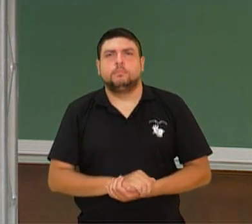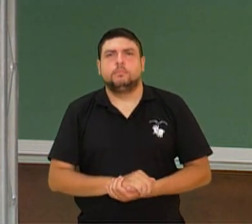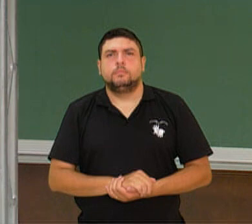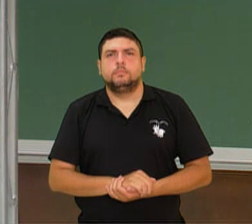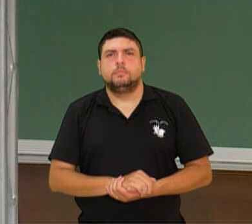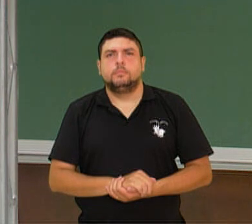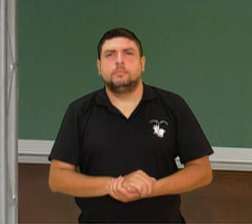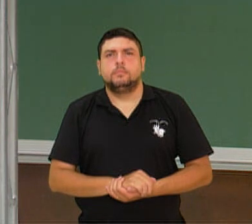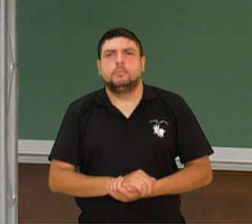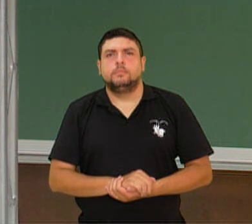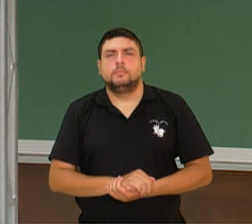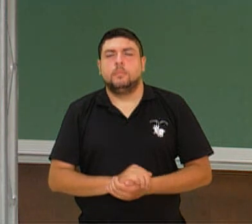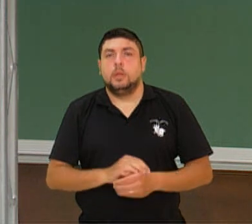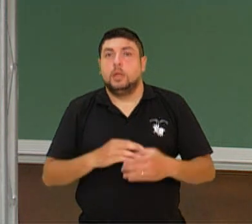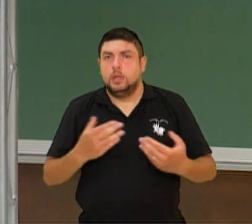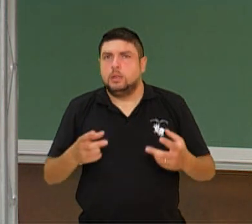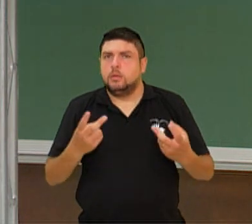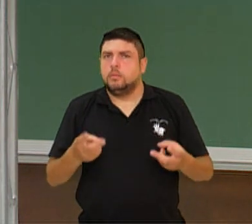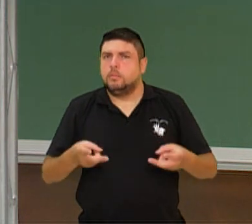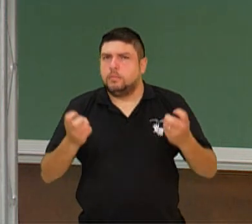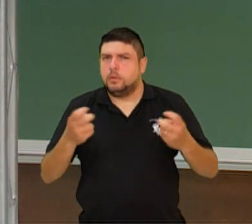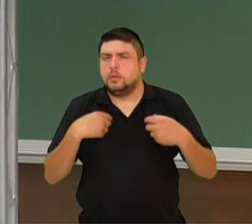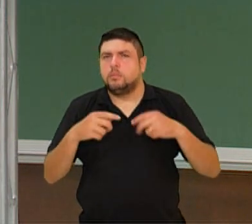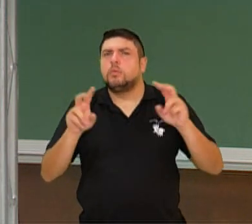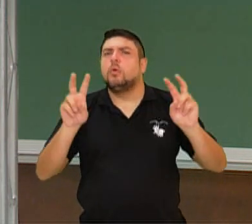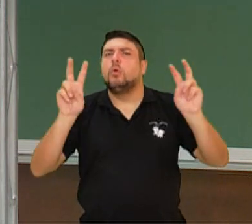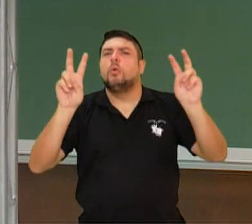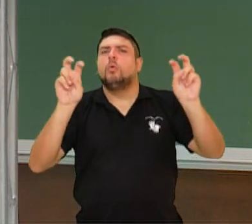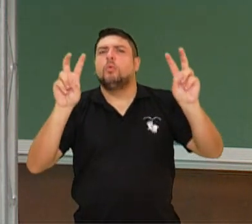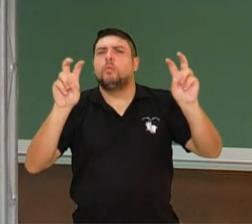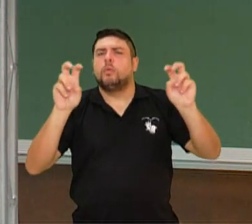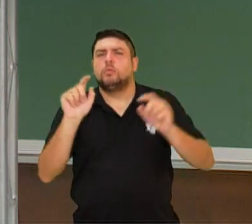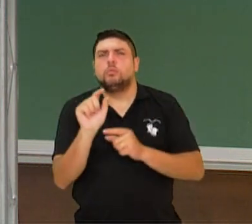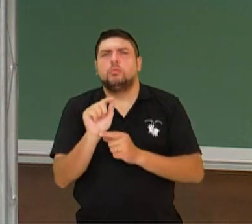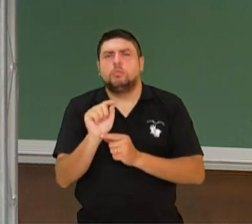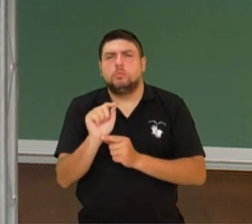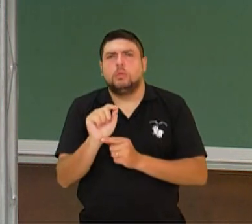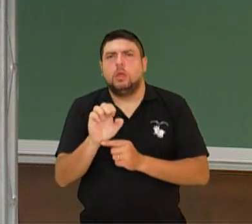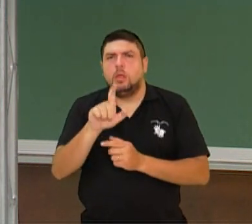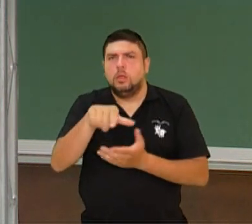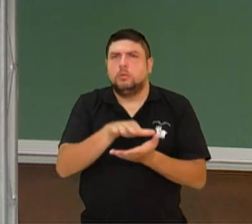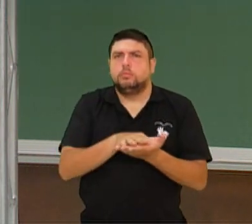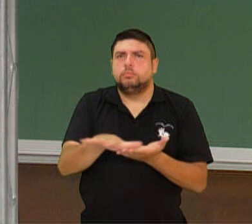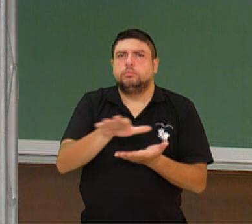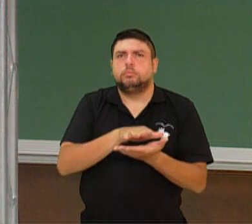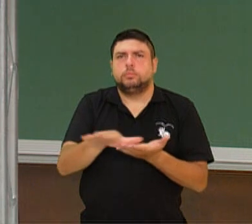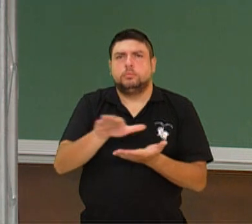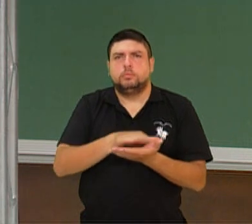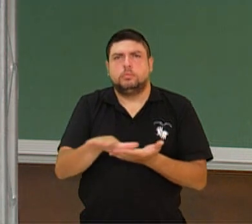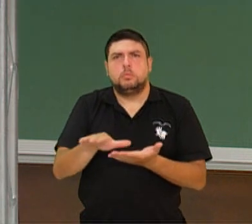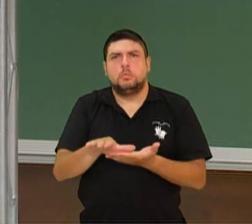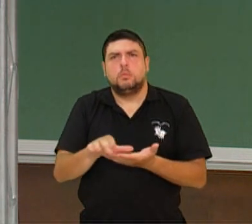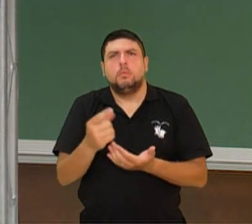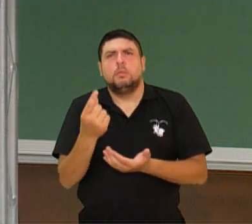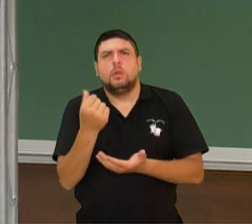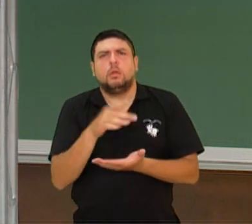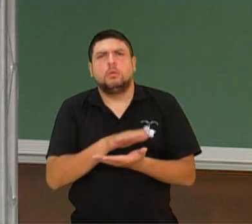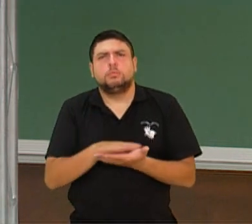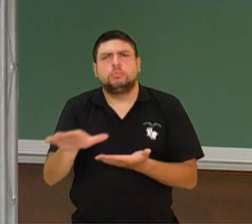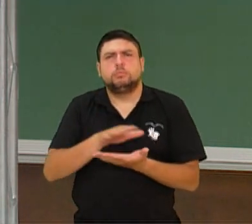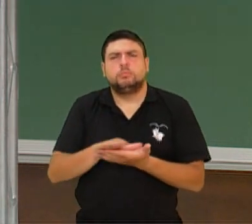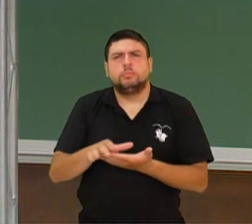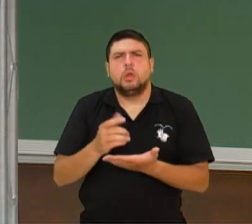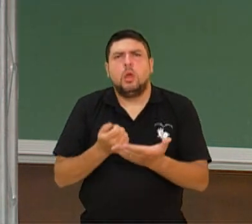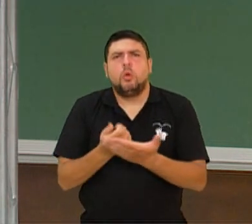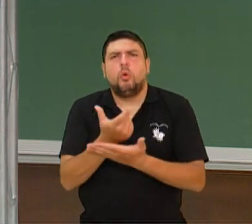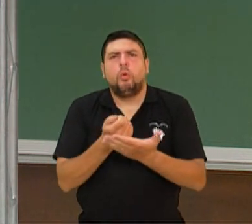assunto, certo? Que o entrevistador e o entrevistado estão tratando é o quê? É o consumo excessivo. Então o que é consumir?